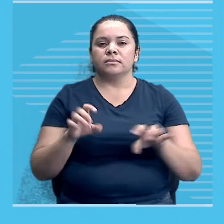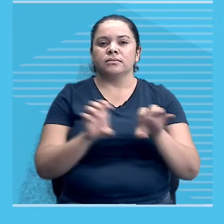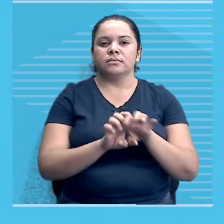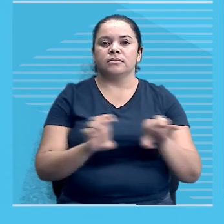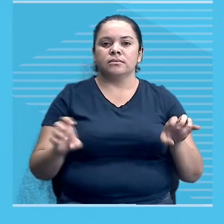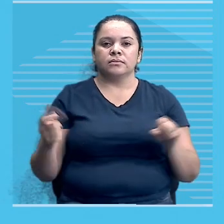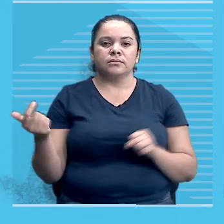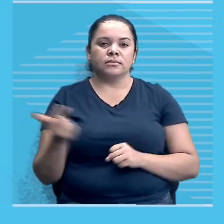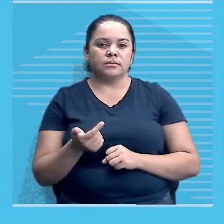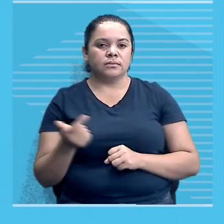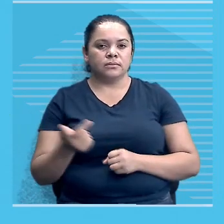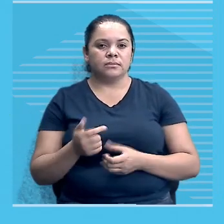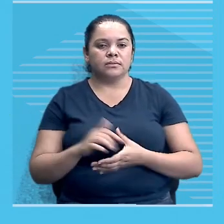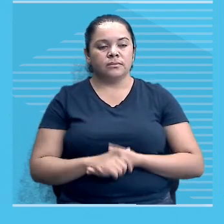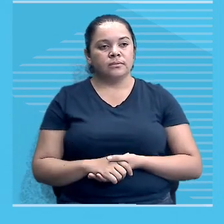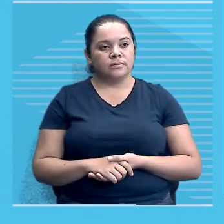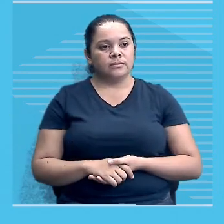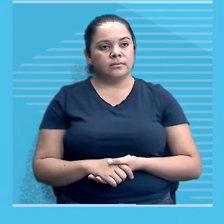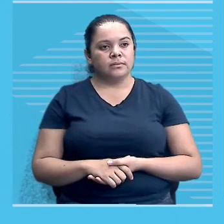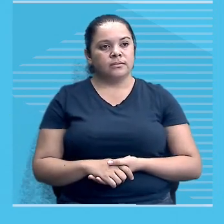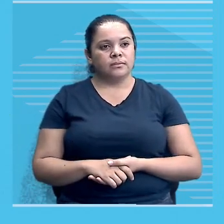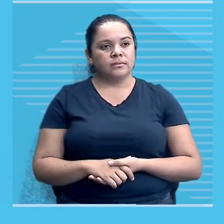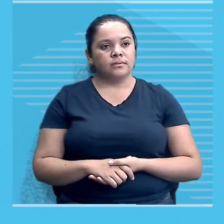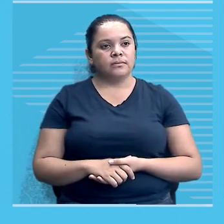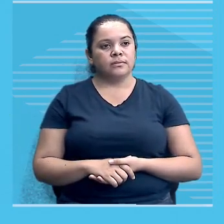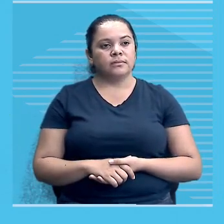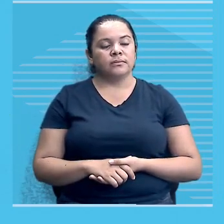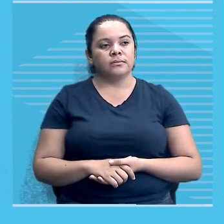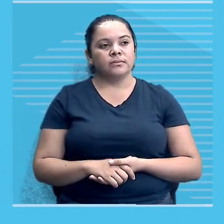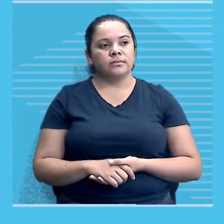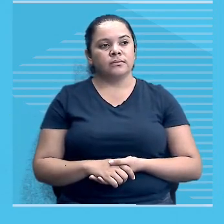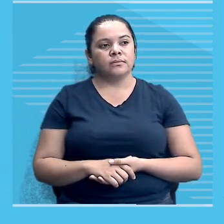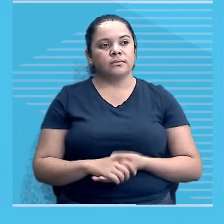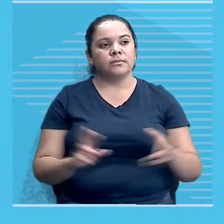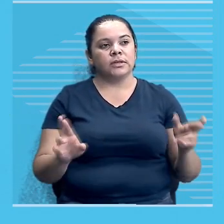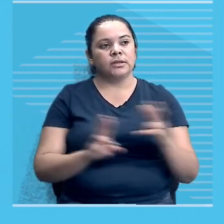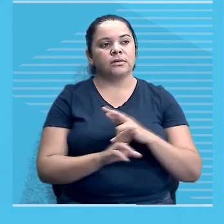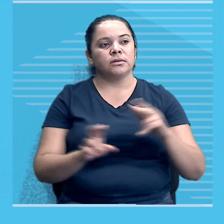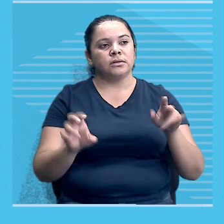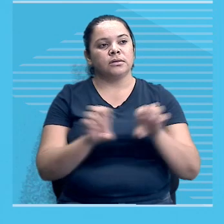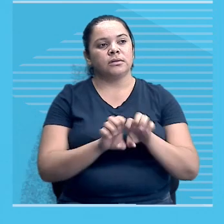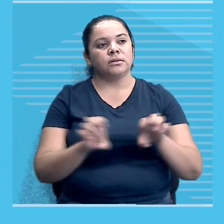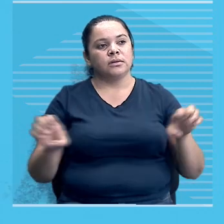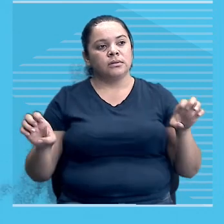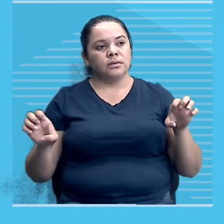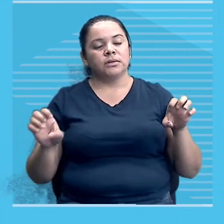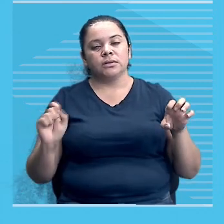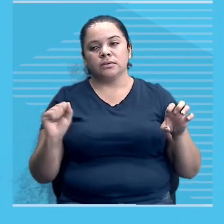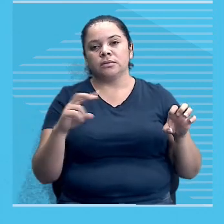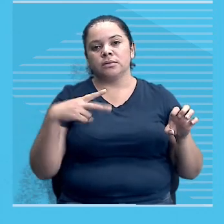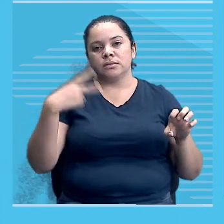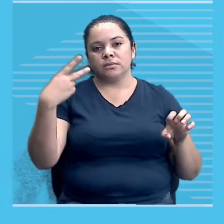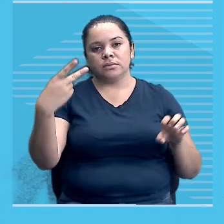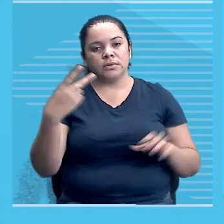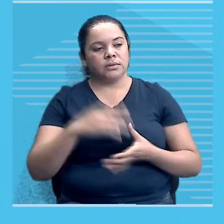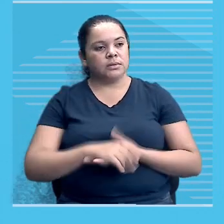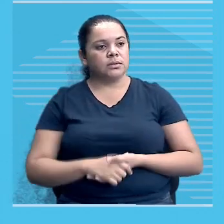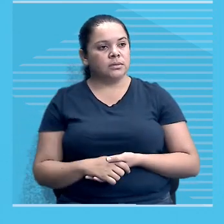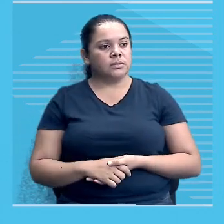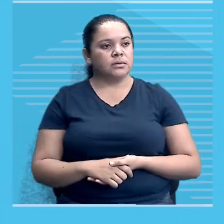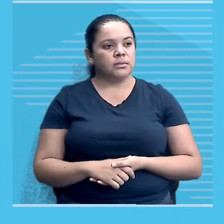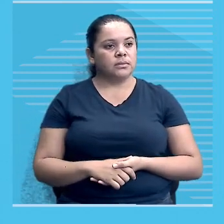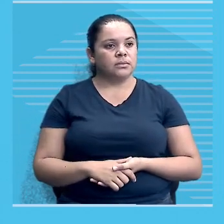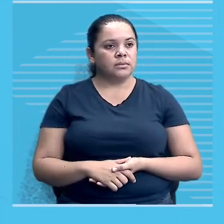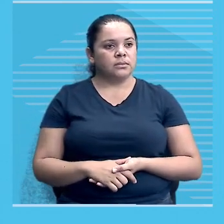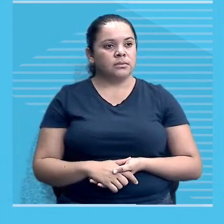segundo grau dentro de uma equação exponencial Olha isso jovens né eu Y do